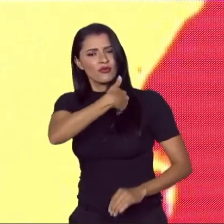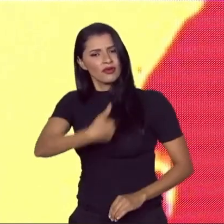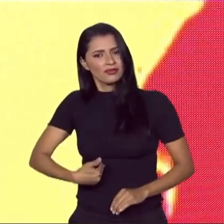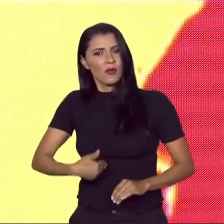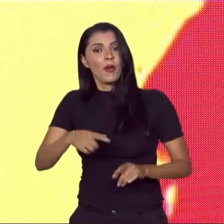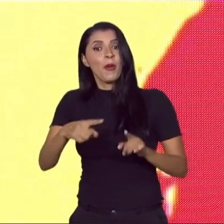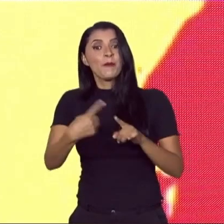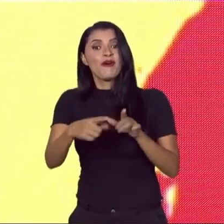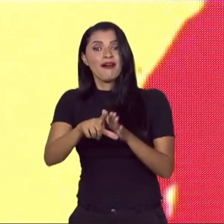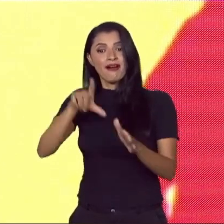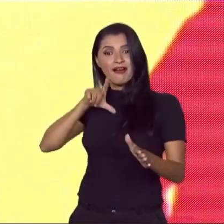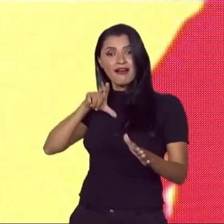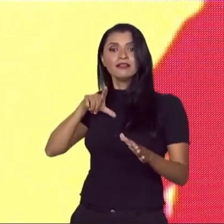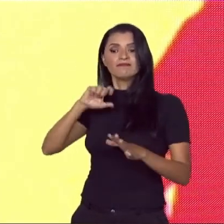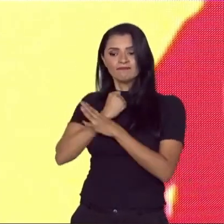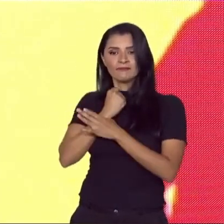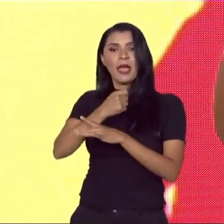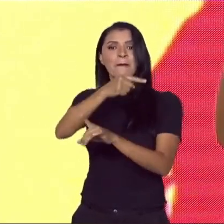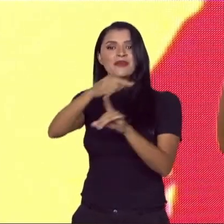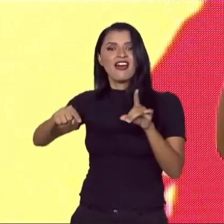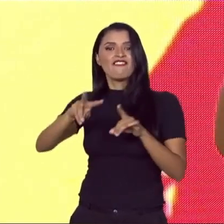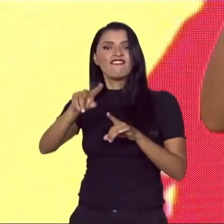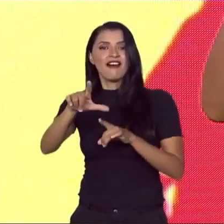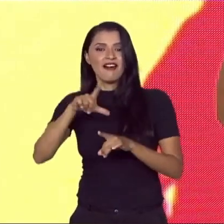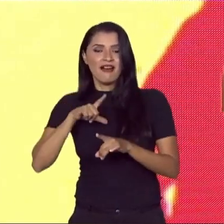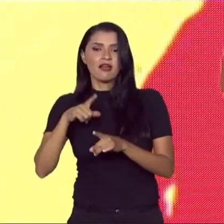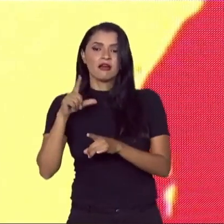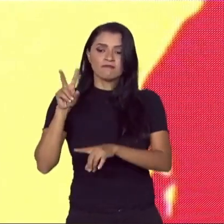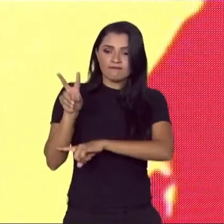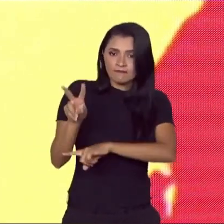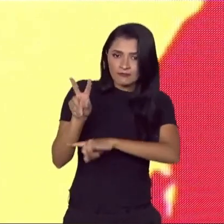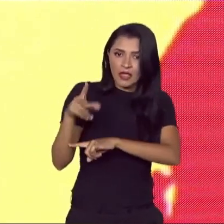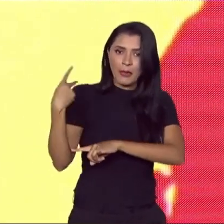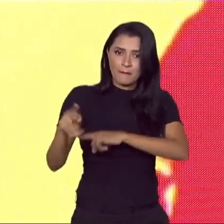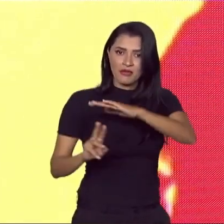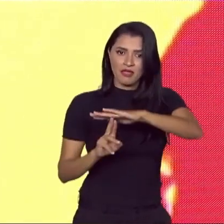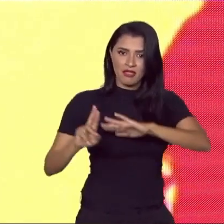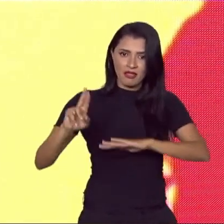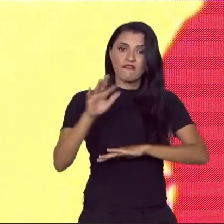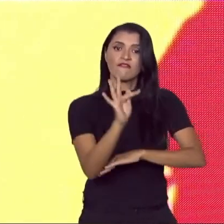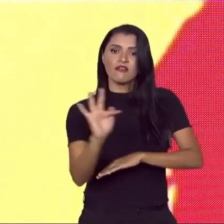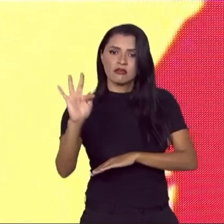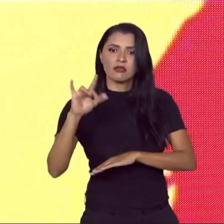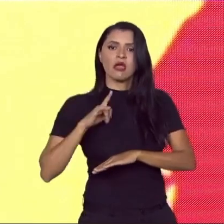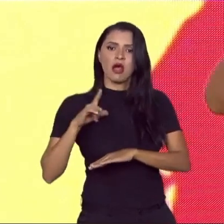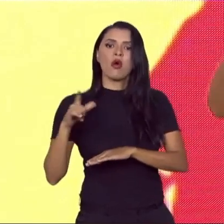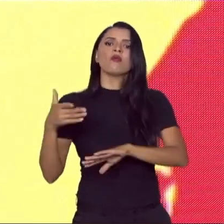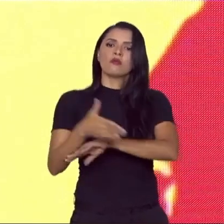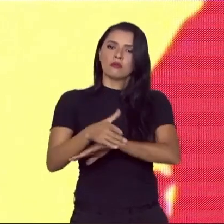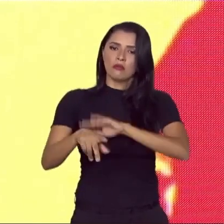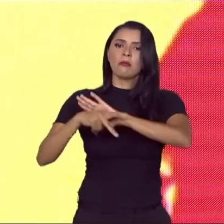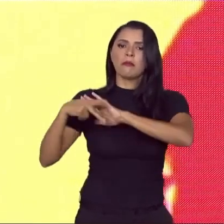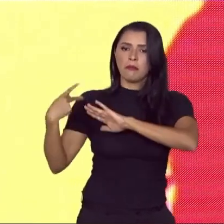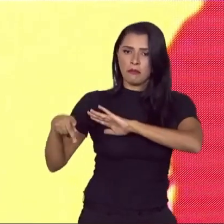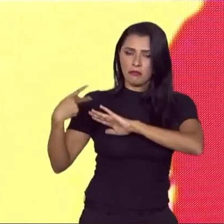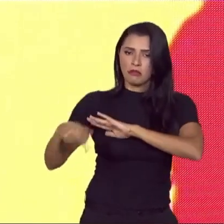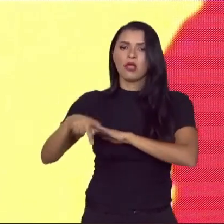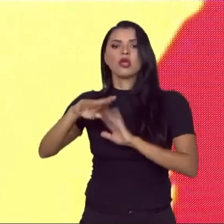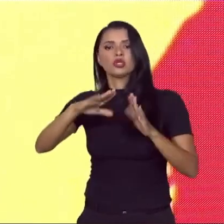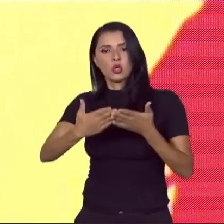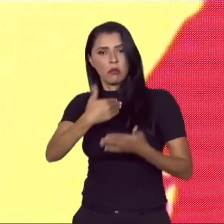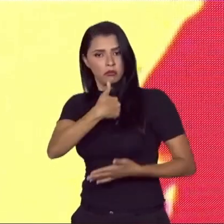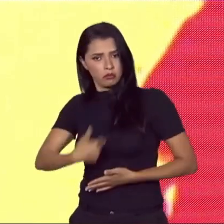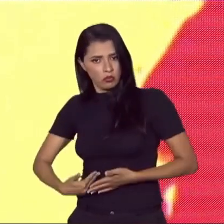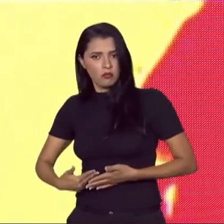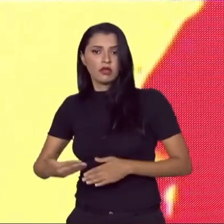tudo, assegura que metade das vagas ofertadas pela rede federal de ensino sejam ocupadas pelos egressos das escolas públicas